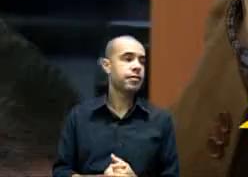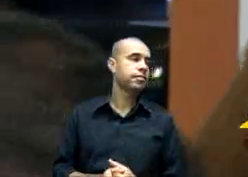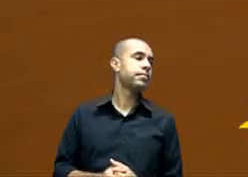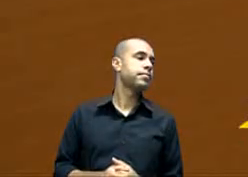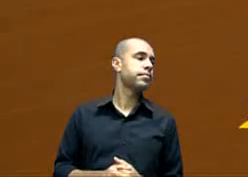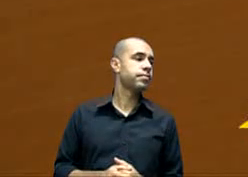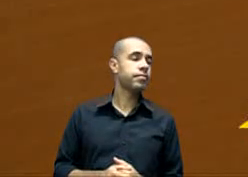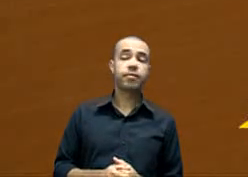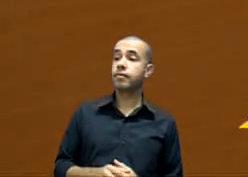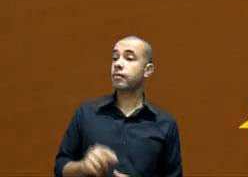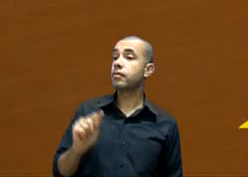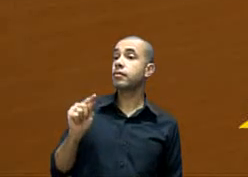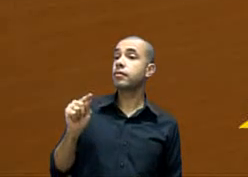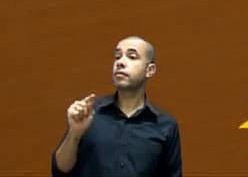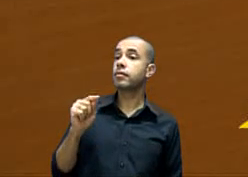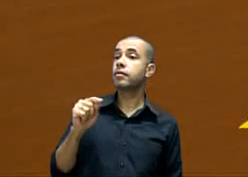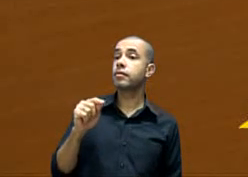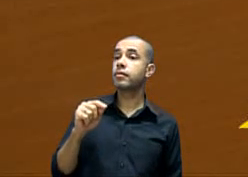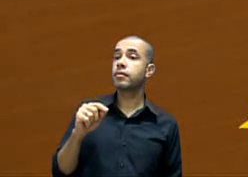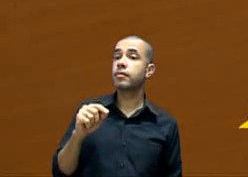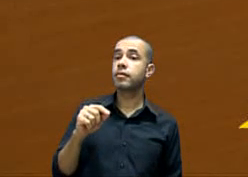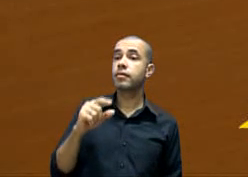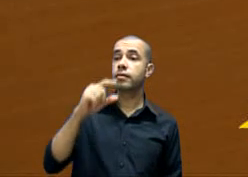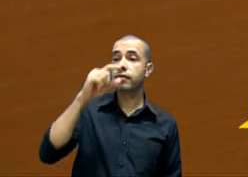Pois não, vereador. Está aberto.